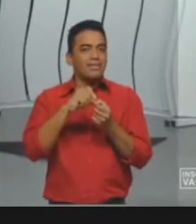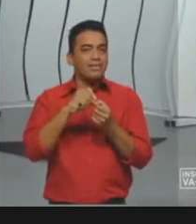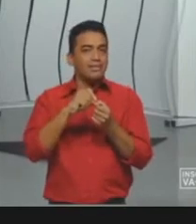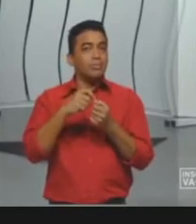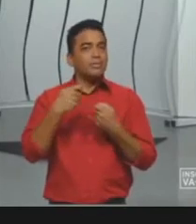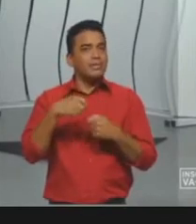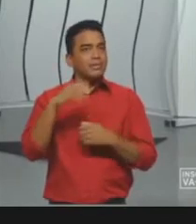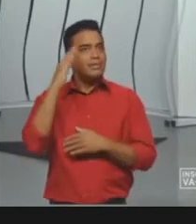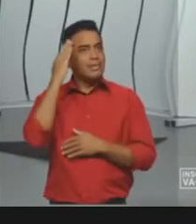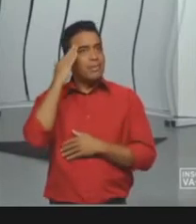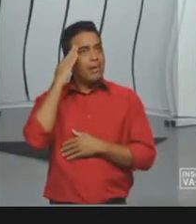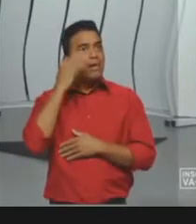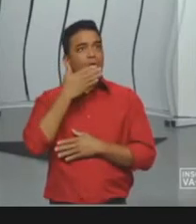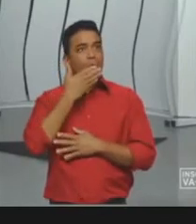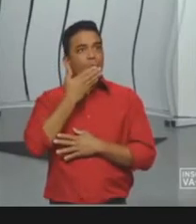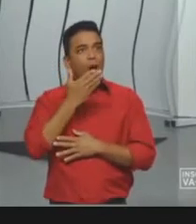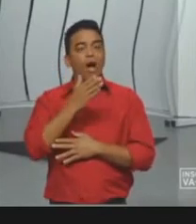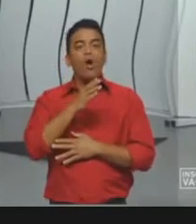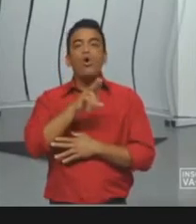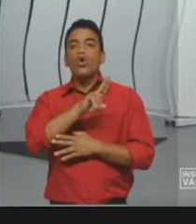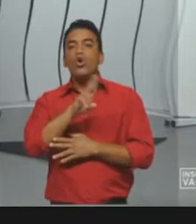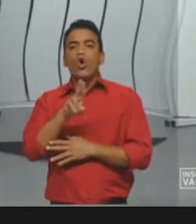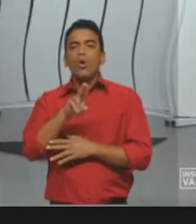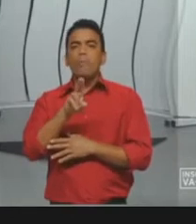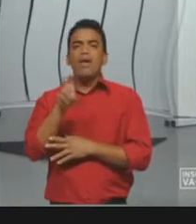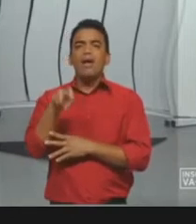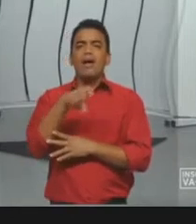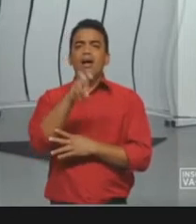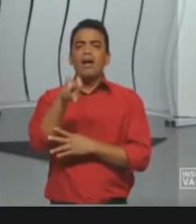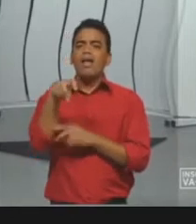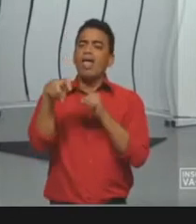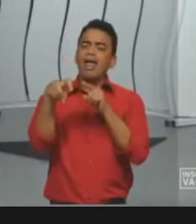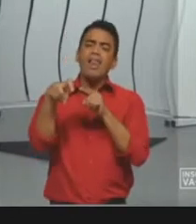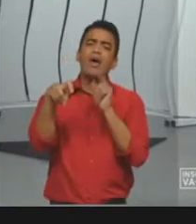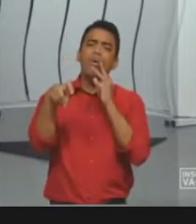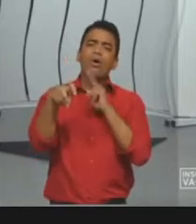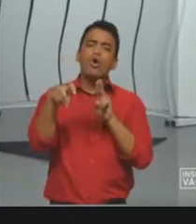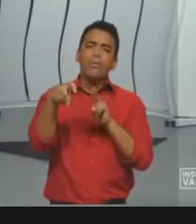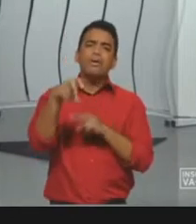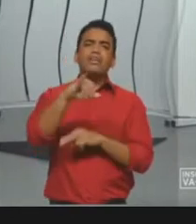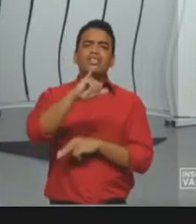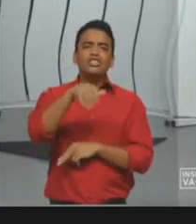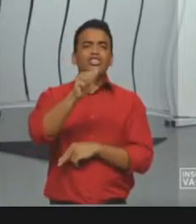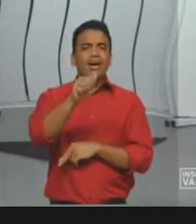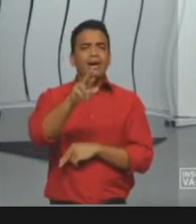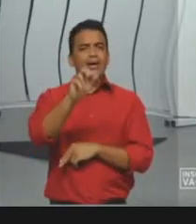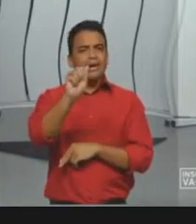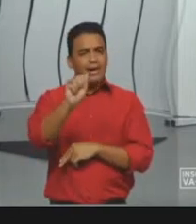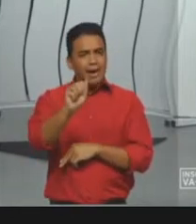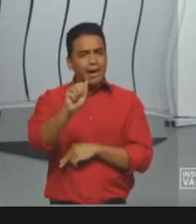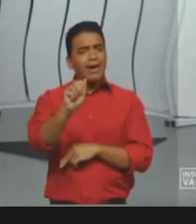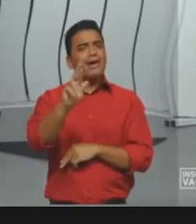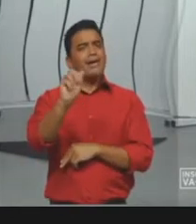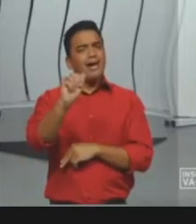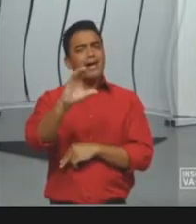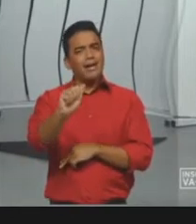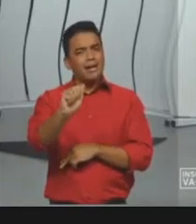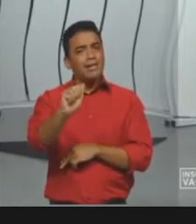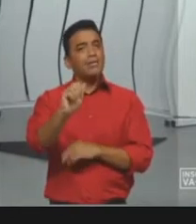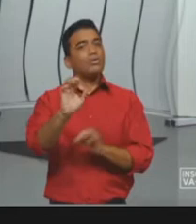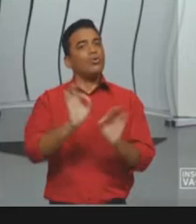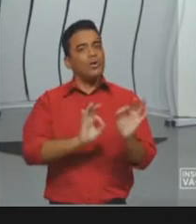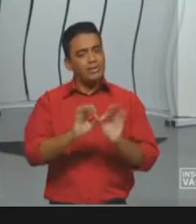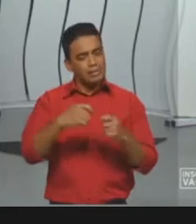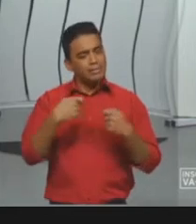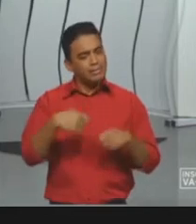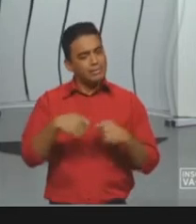poderia pegar um veneno de uma cobra errada e você não ia conseguir fazer esse medicamento. Está vendo a importância de organizar seres vivos?